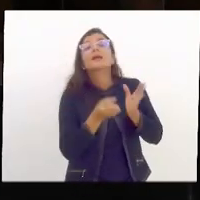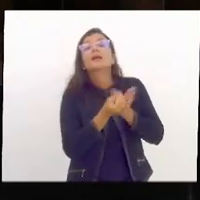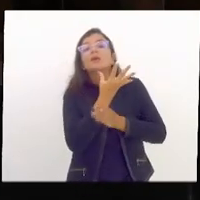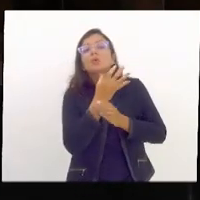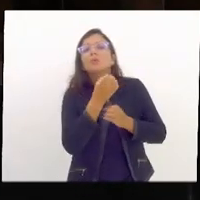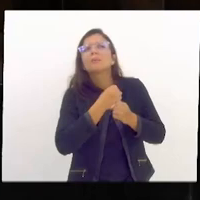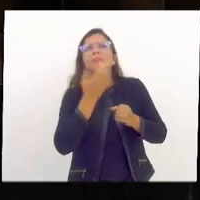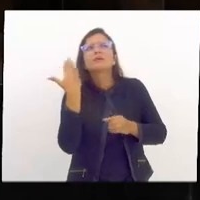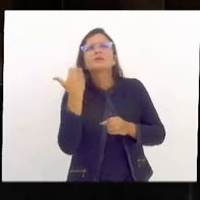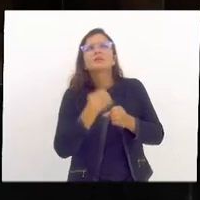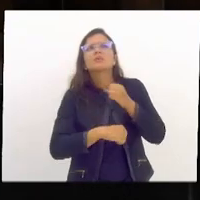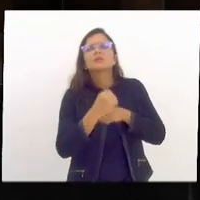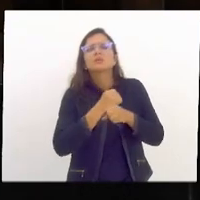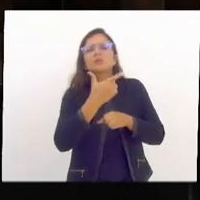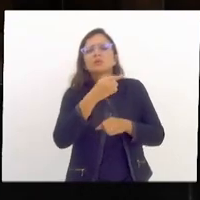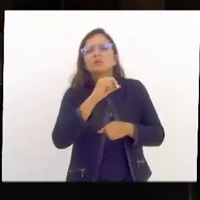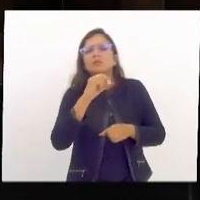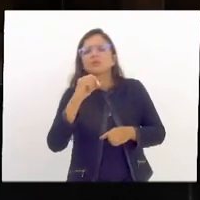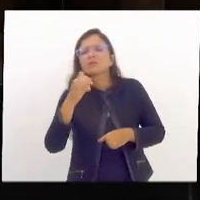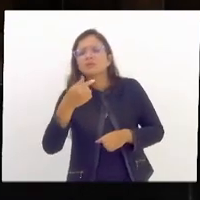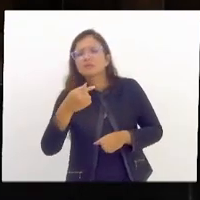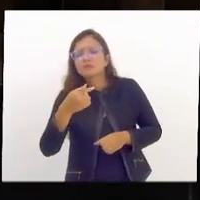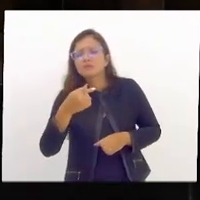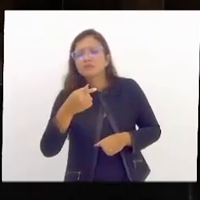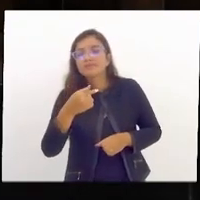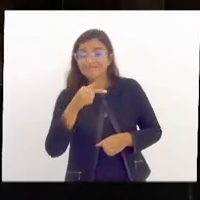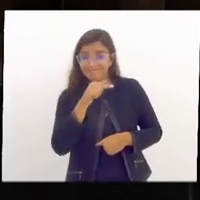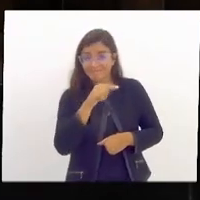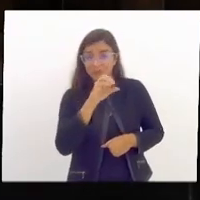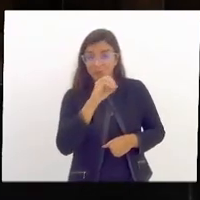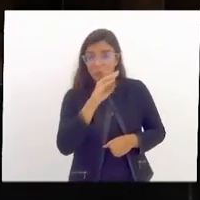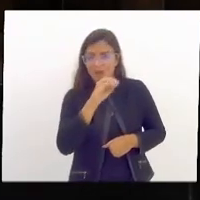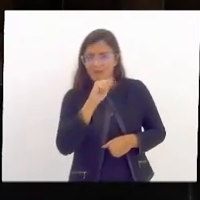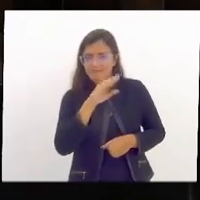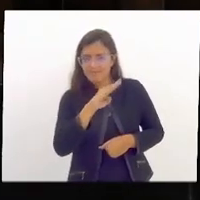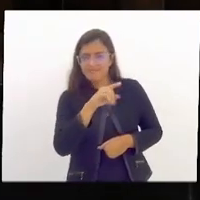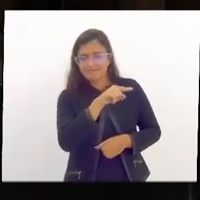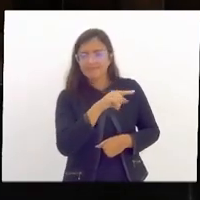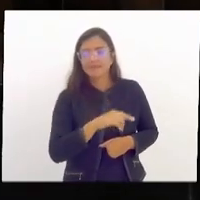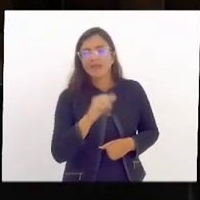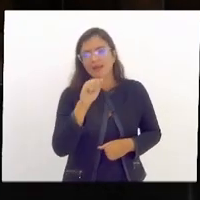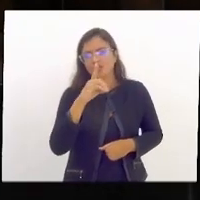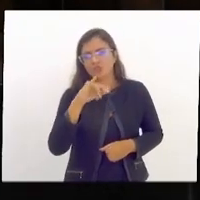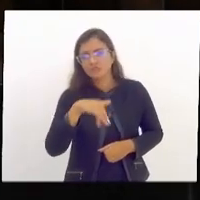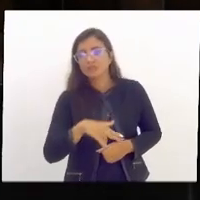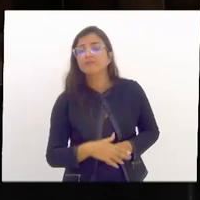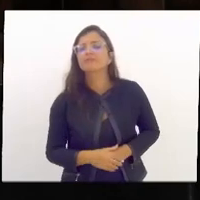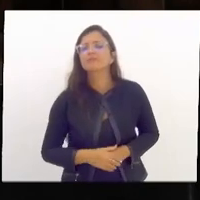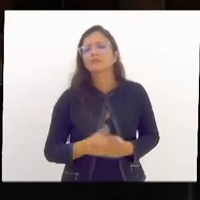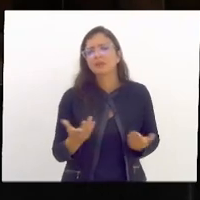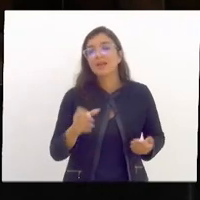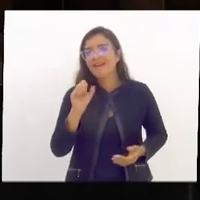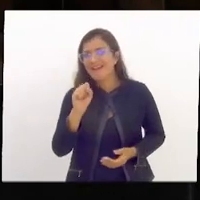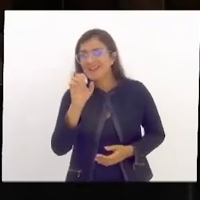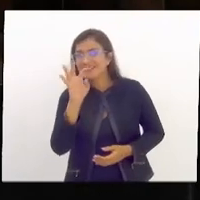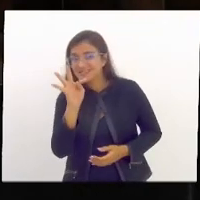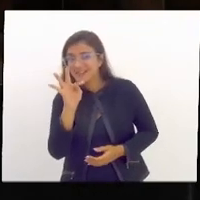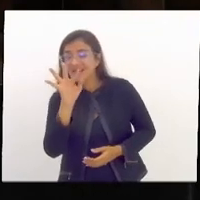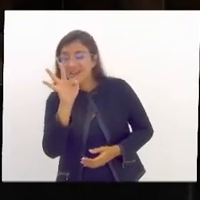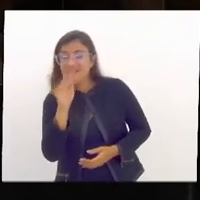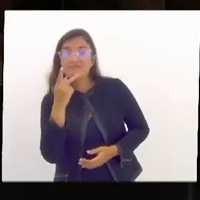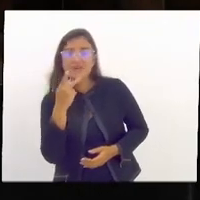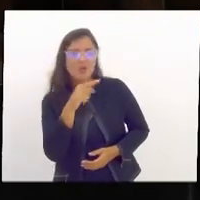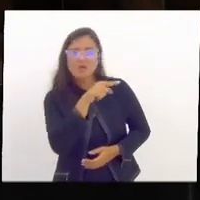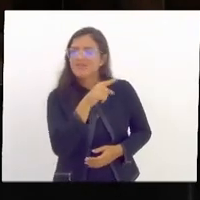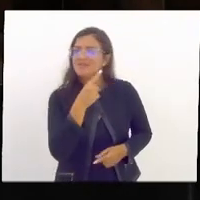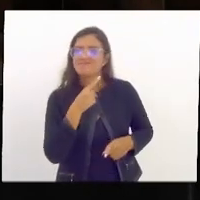de um ADIM pelo Conselho Federal da OAB. Em 2020, o STF julgou improcedente a ação.